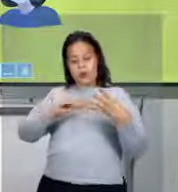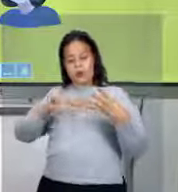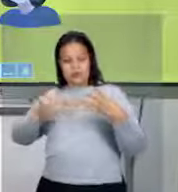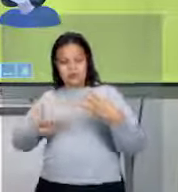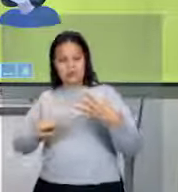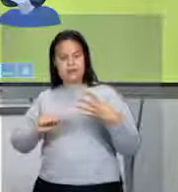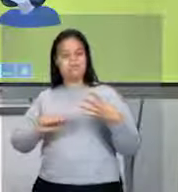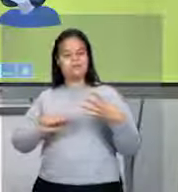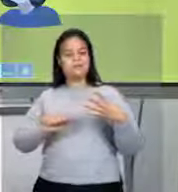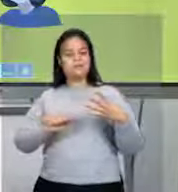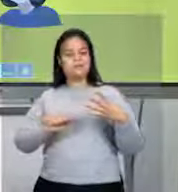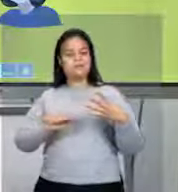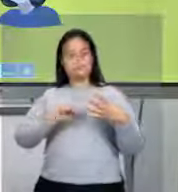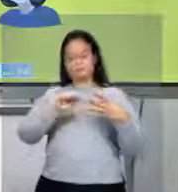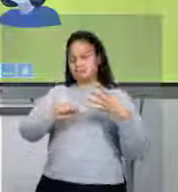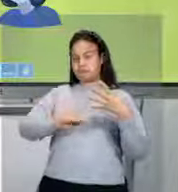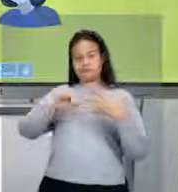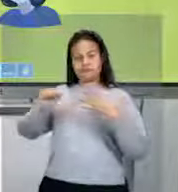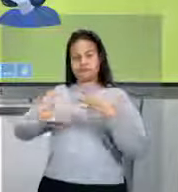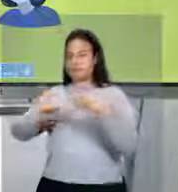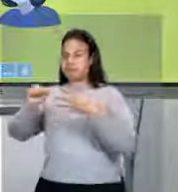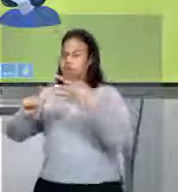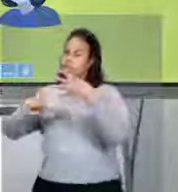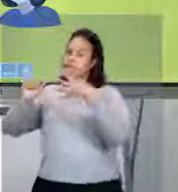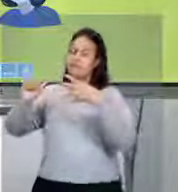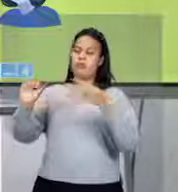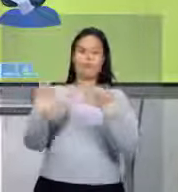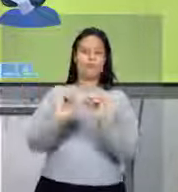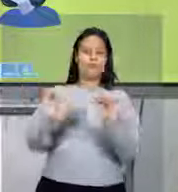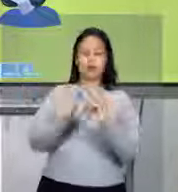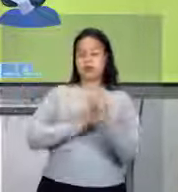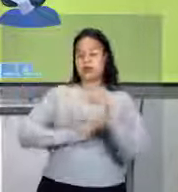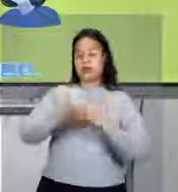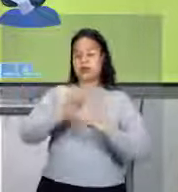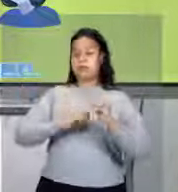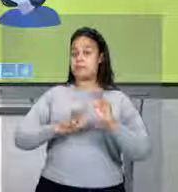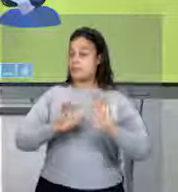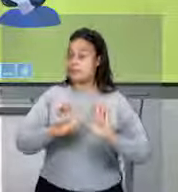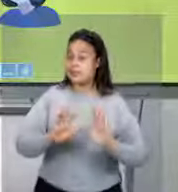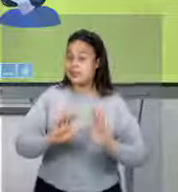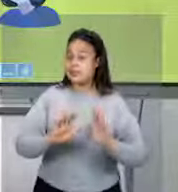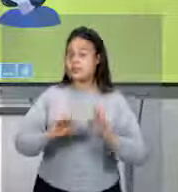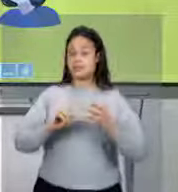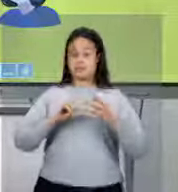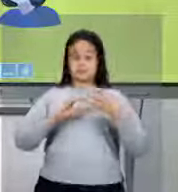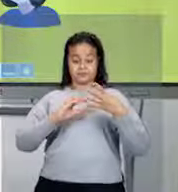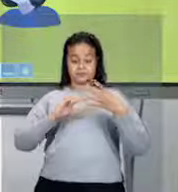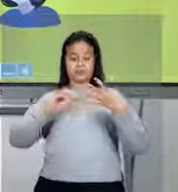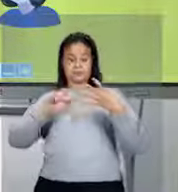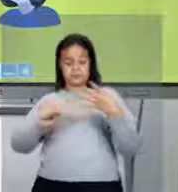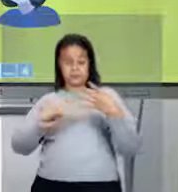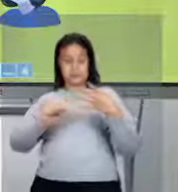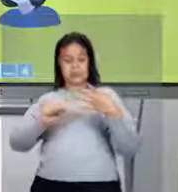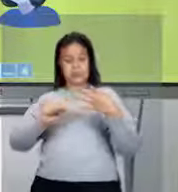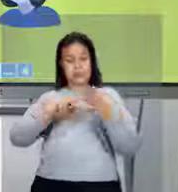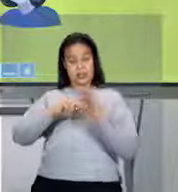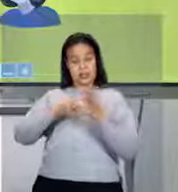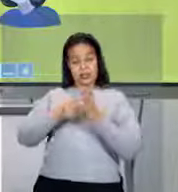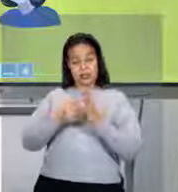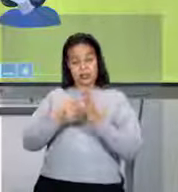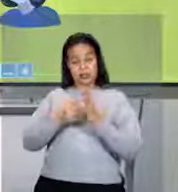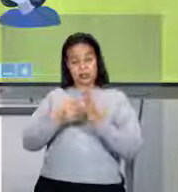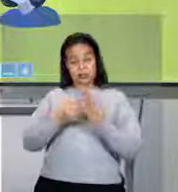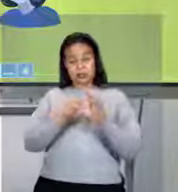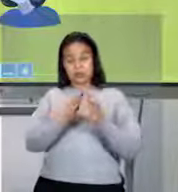não altera o sentido do movimento dos elétrons, porém, na corrente alternada, o sentido do movimento